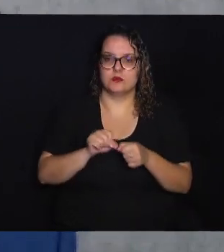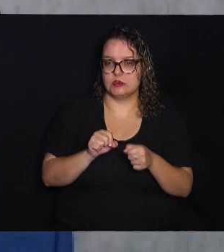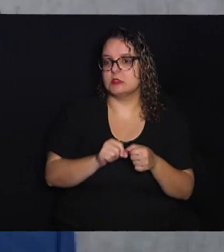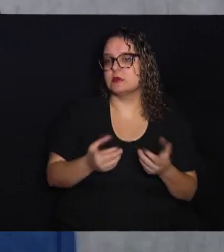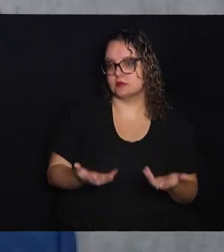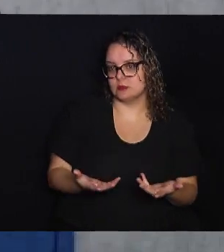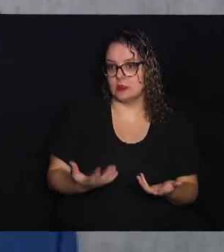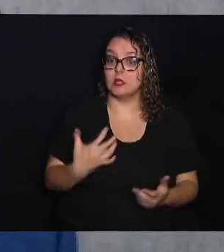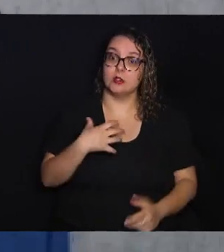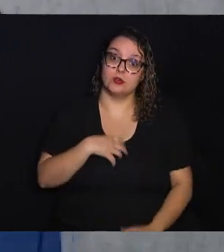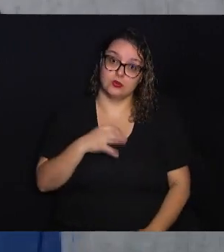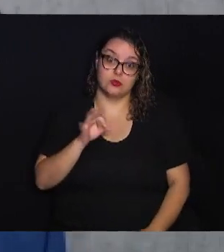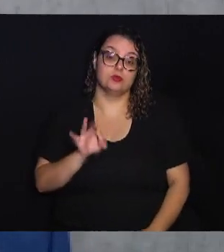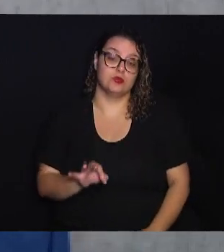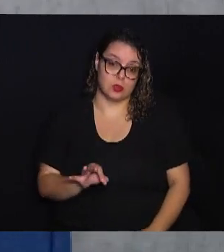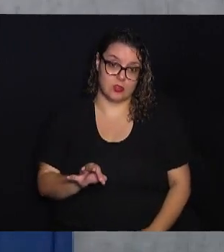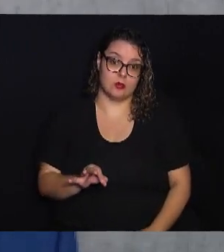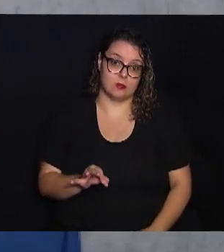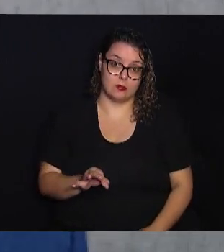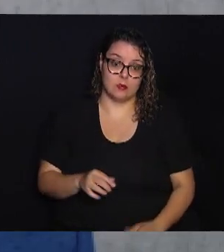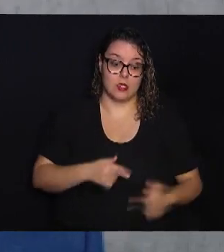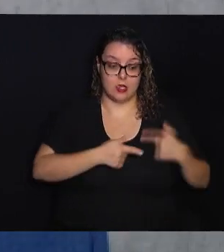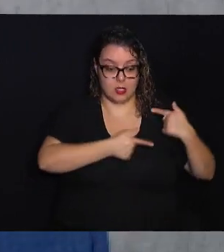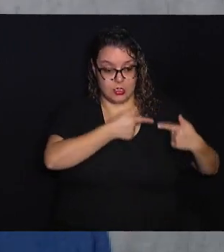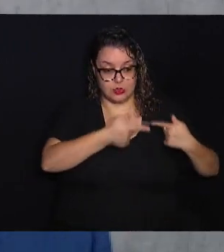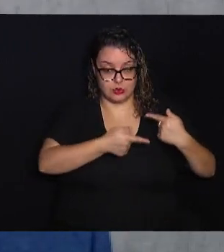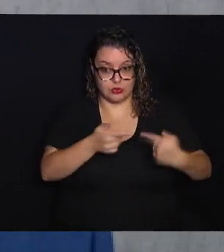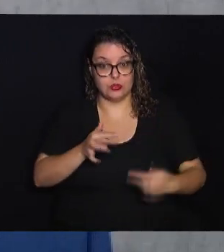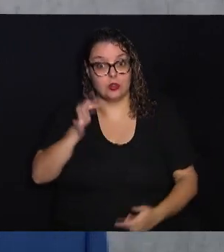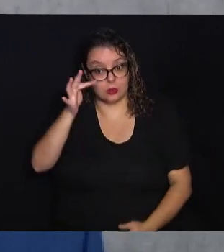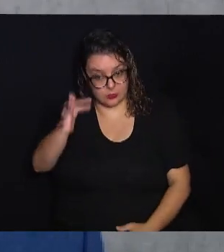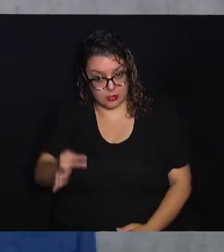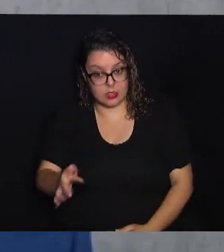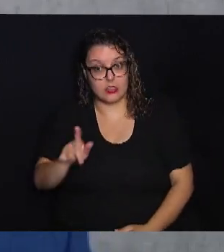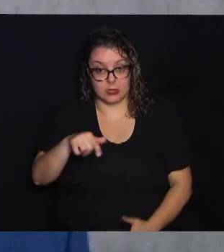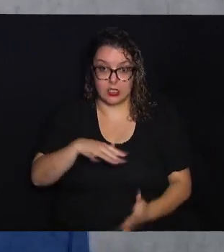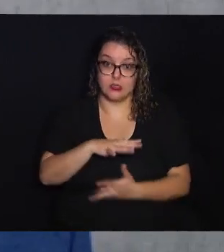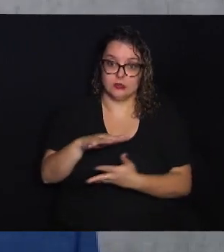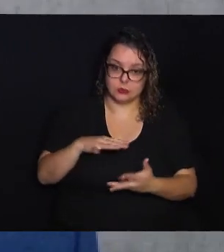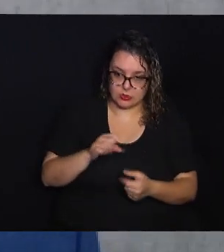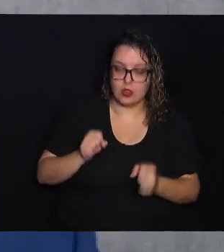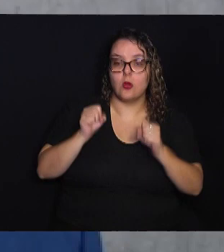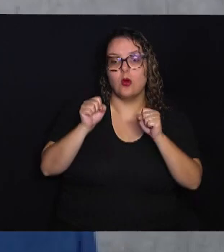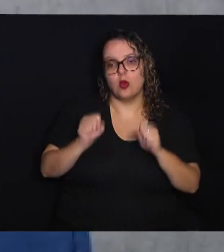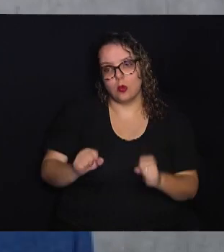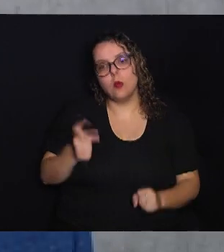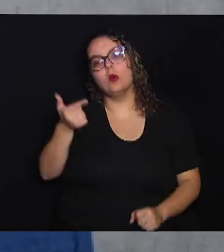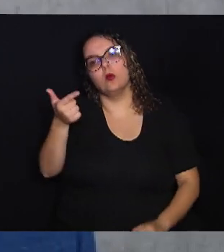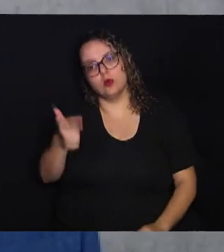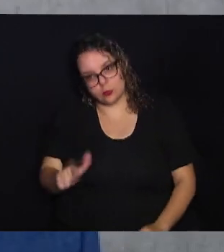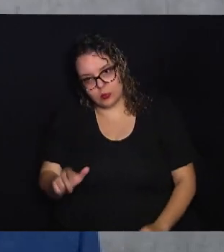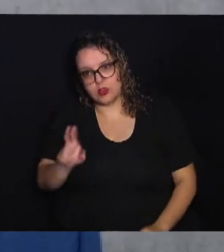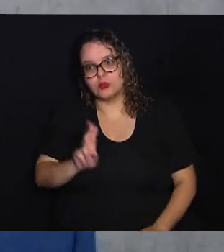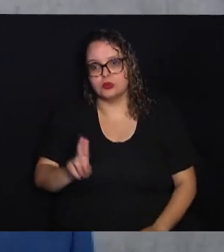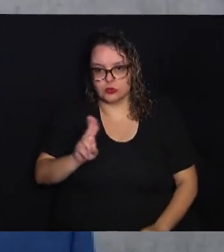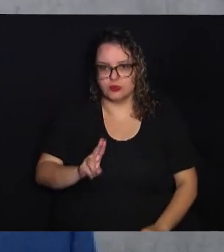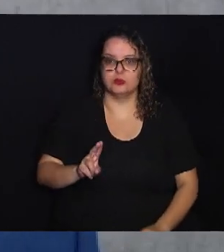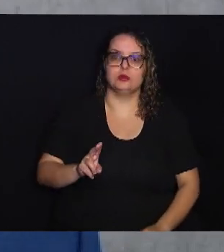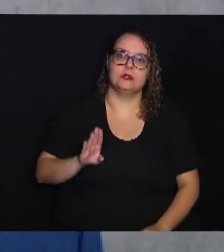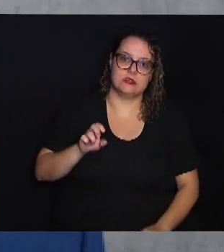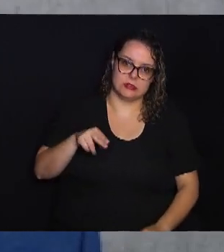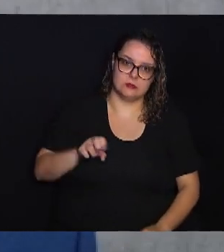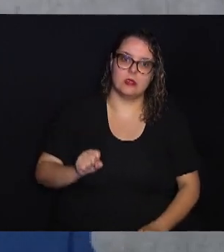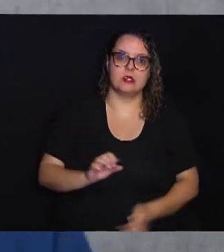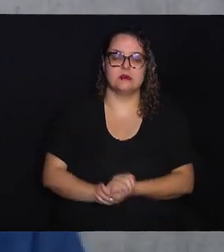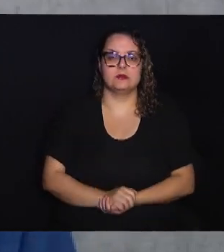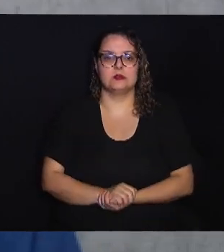precisar usar dele, a gente fazer e da forma correta, para que as gerações futuras, né, que isso é a questão da sustentabilidade, possam